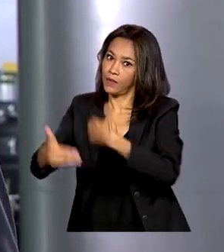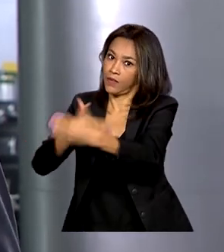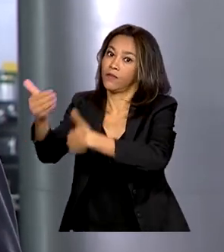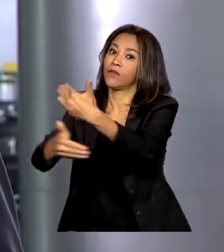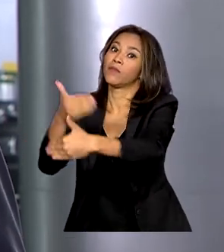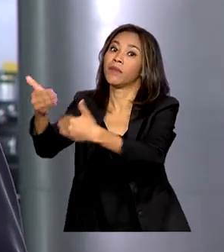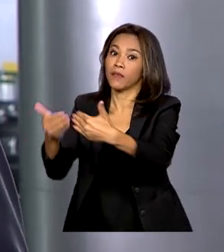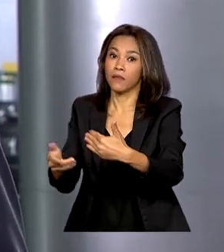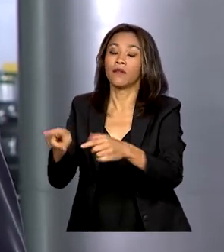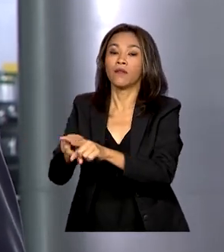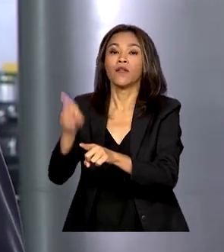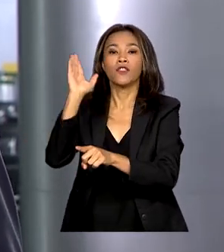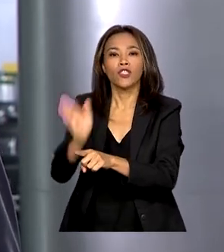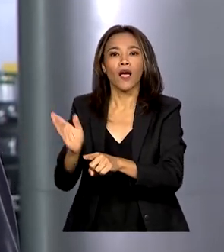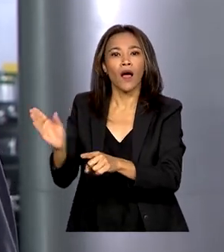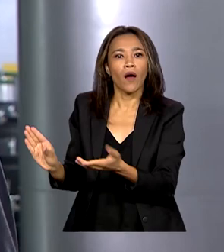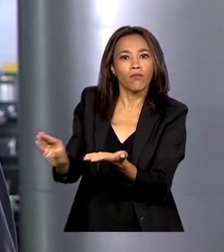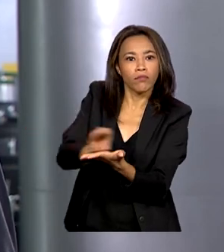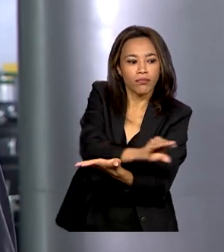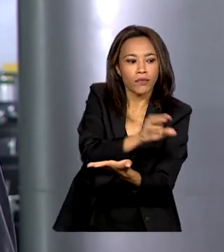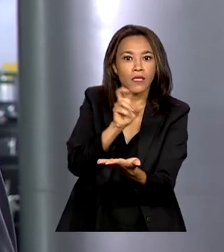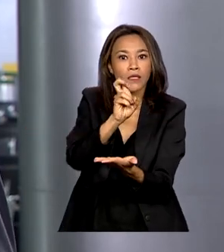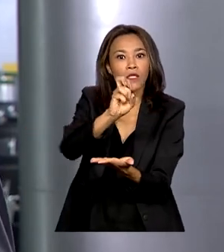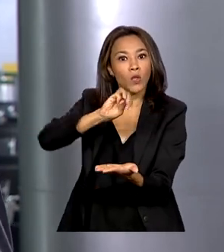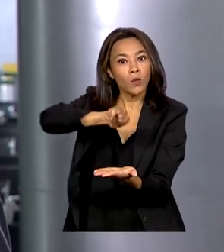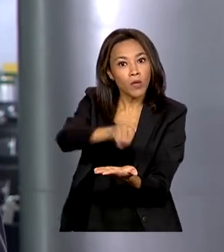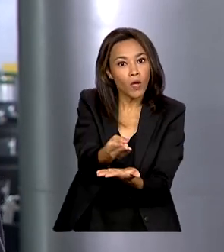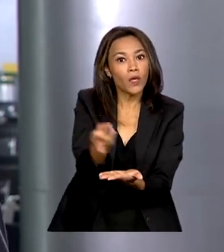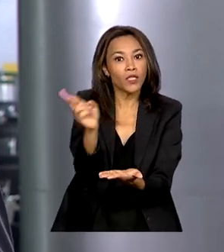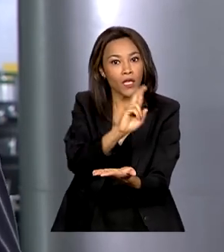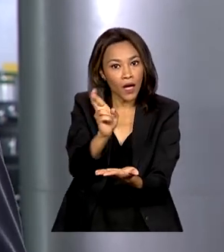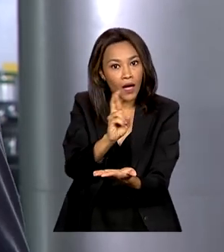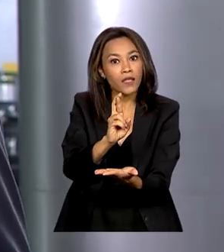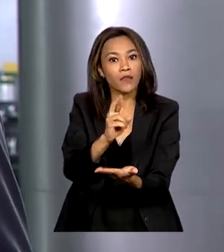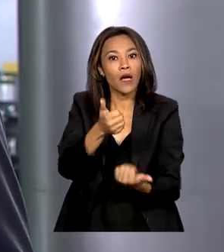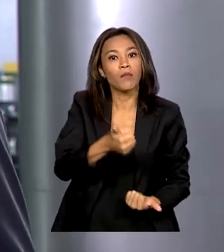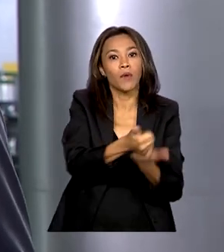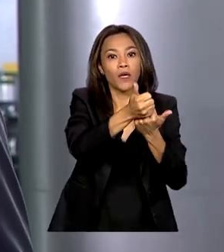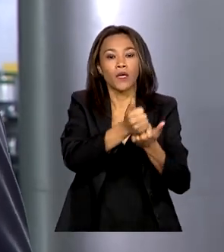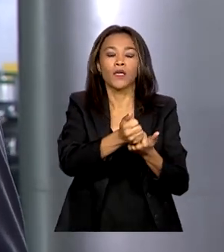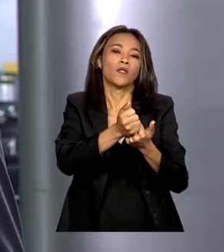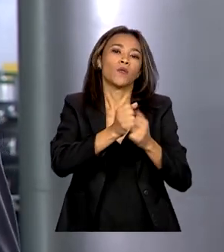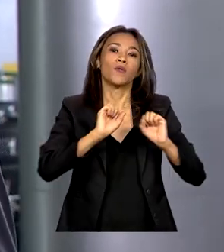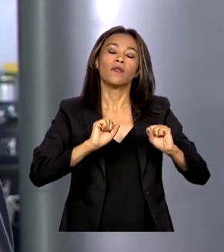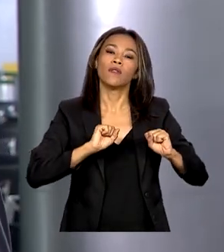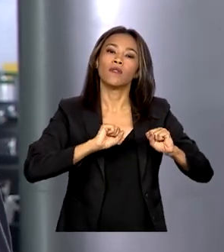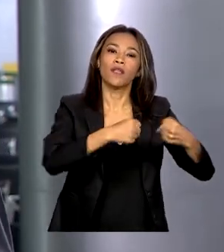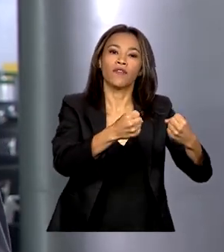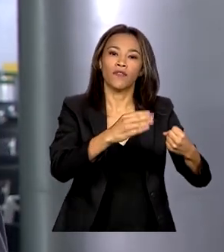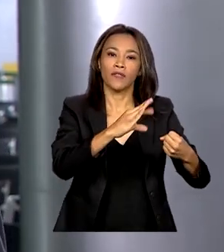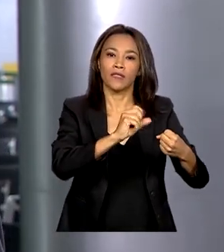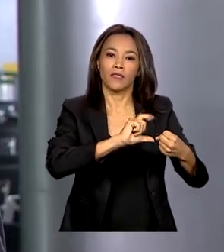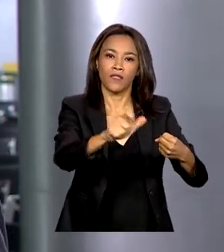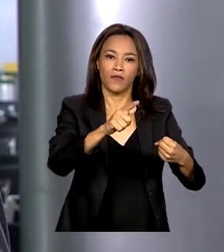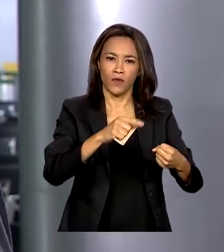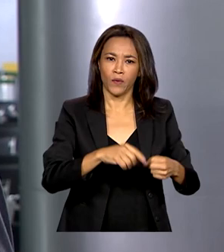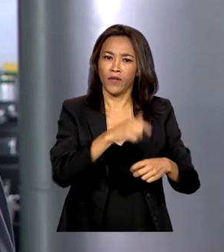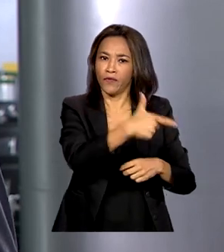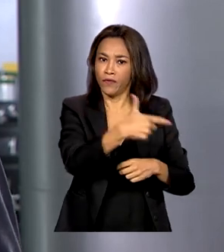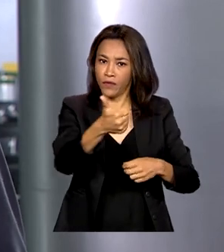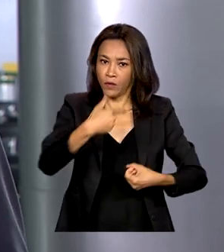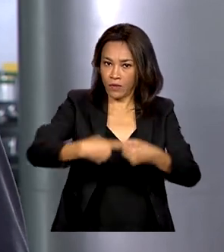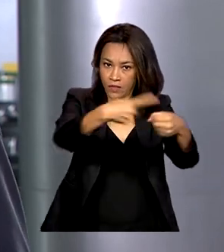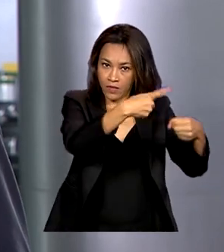Regional repassou mais de 5 milhões de reais para ações de defesa civil em 21 cidades gaúchas. Esses recursos devem ser